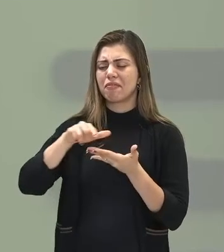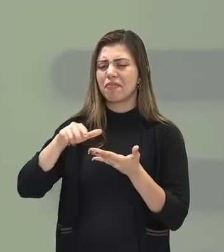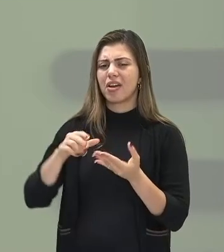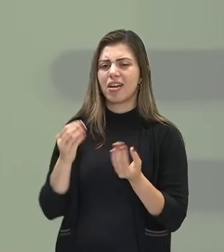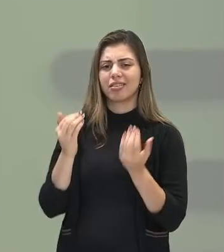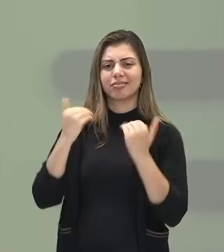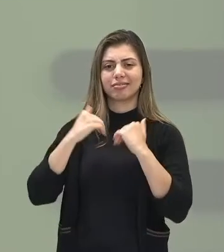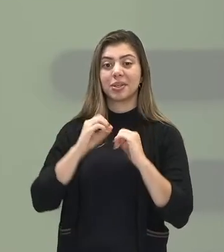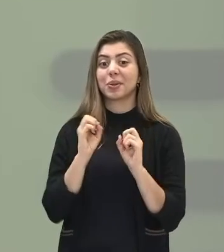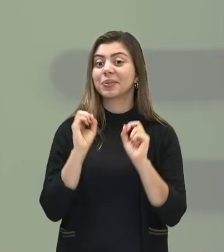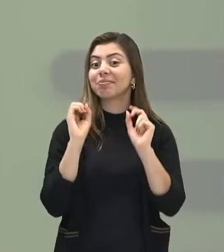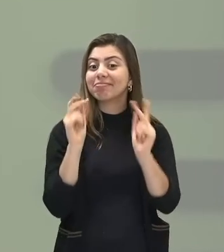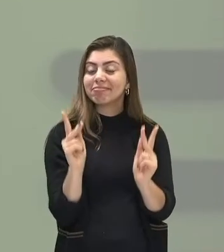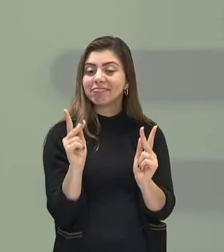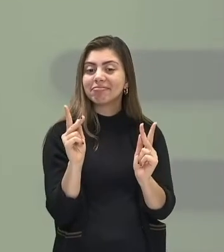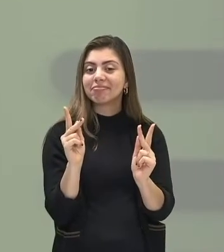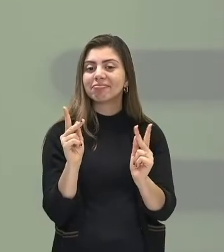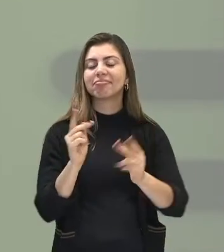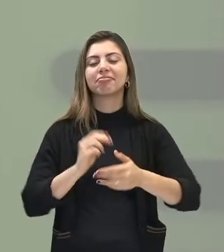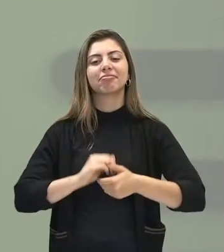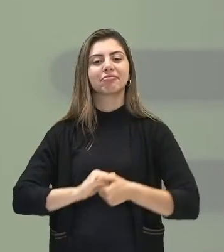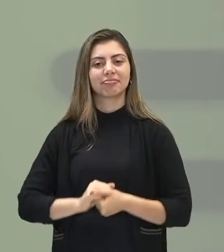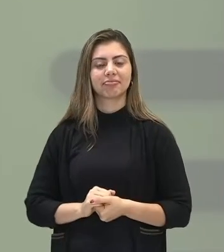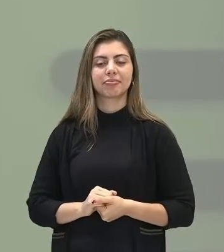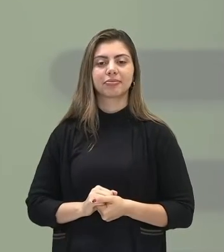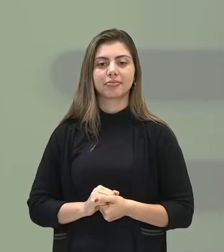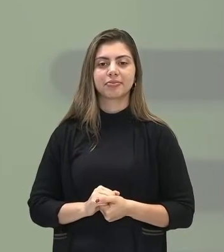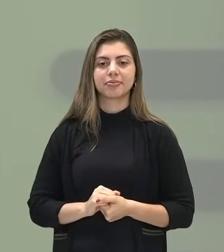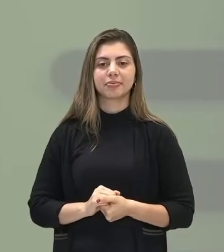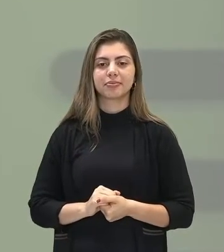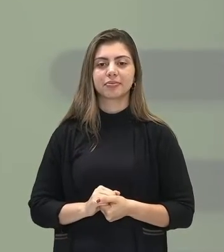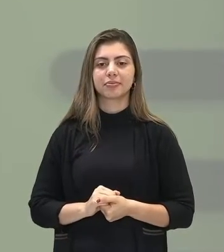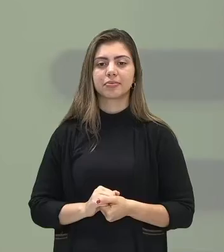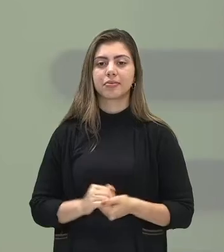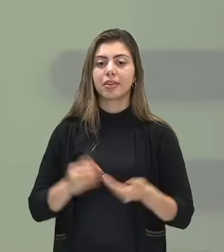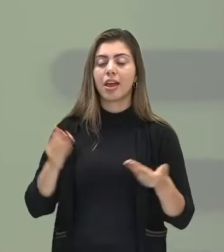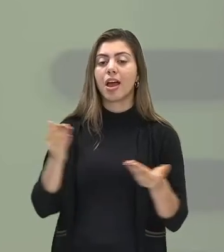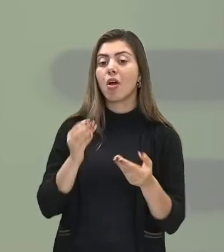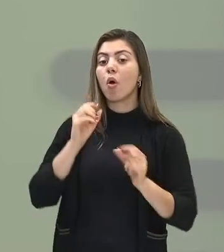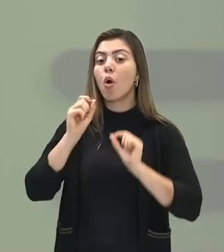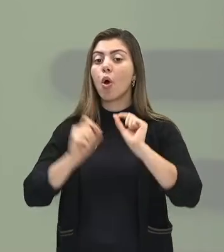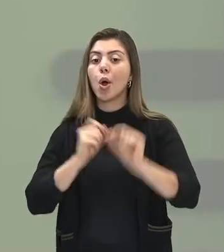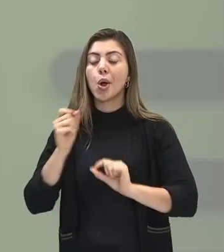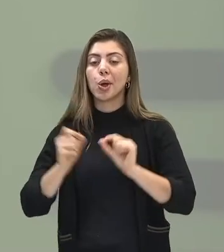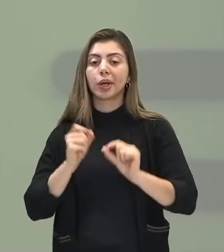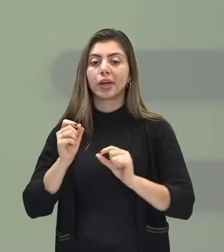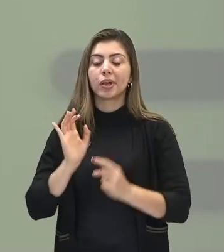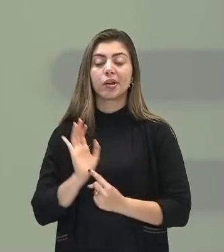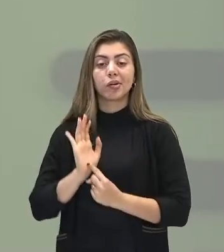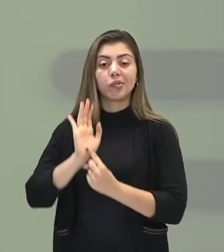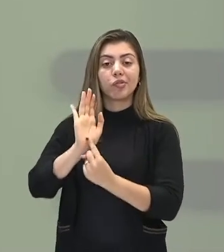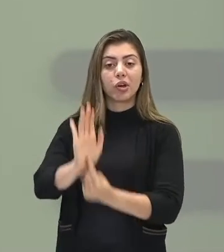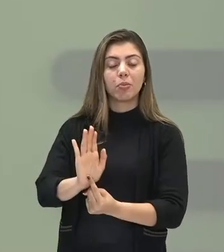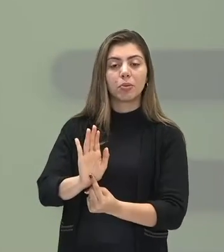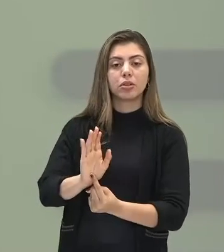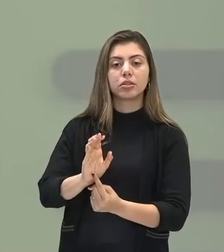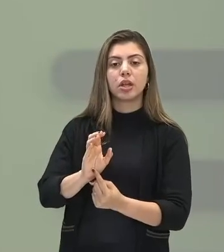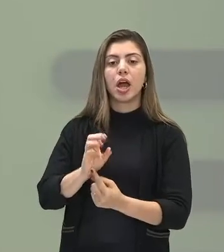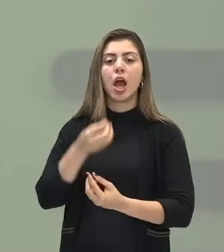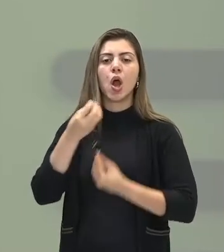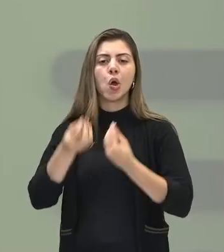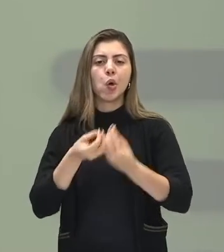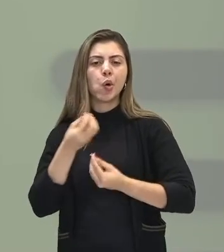tá bom, gente? E agora a gente vai representar essa